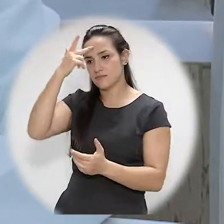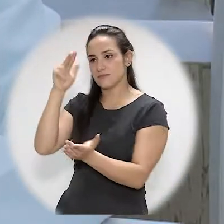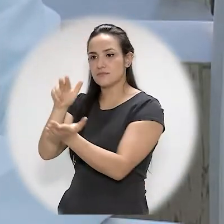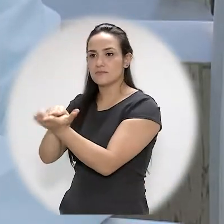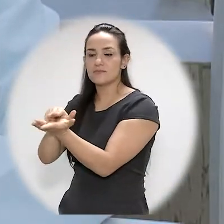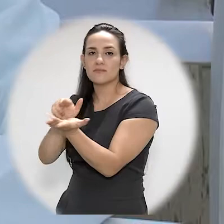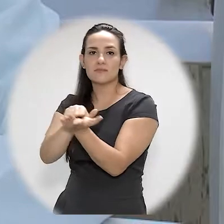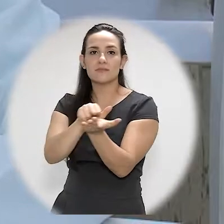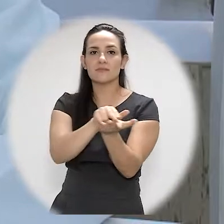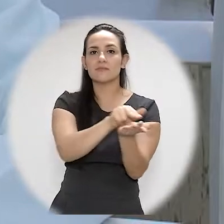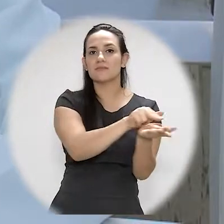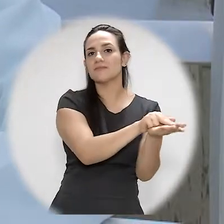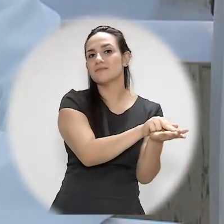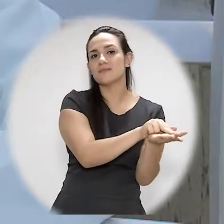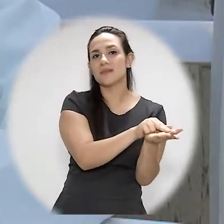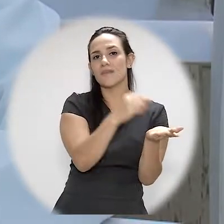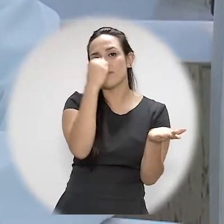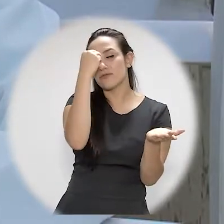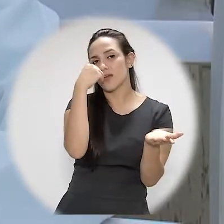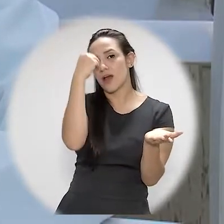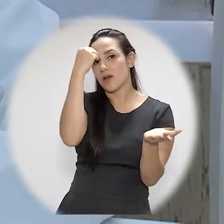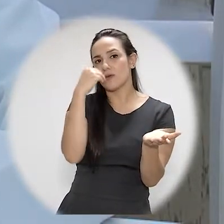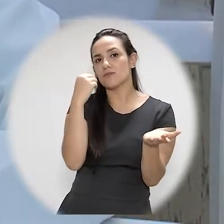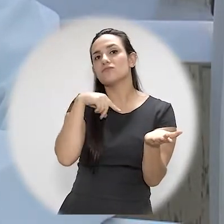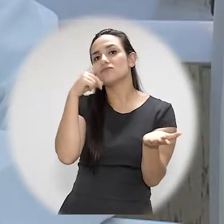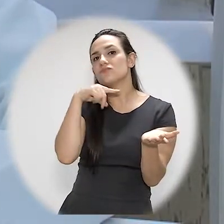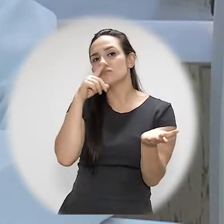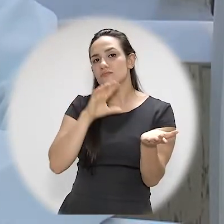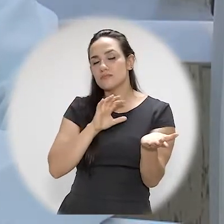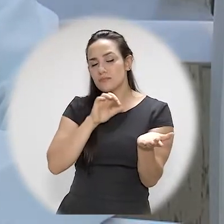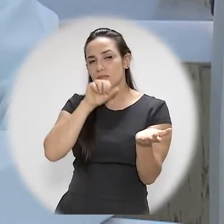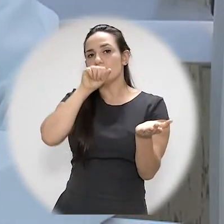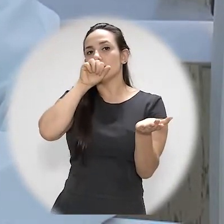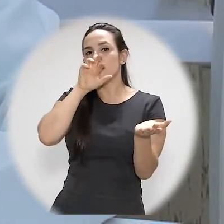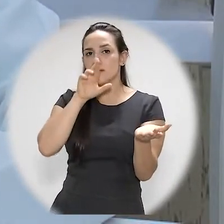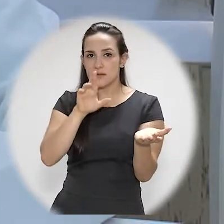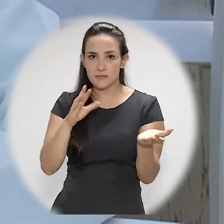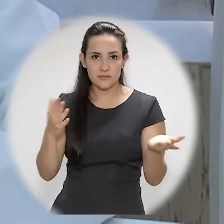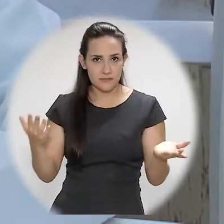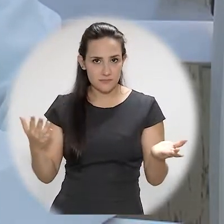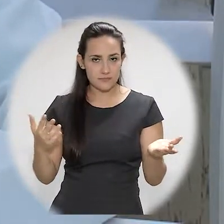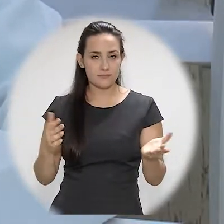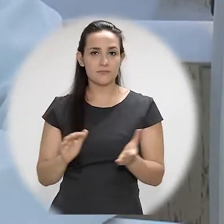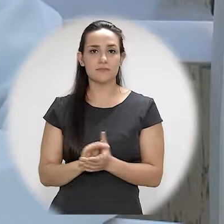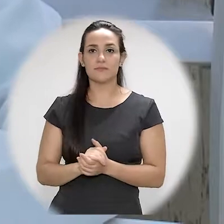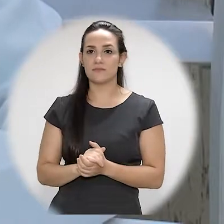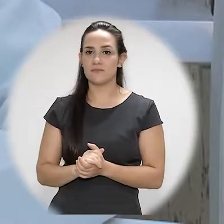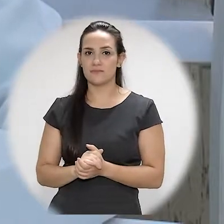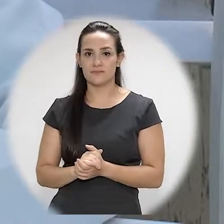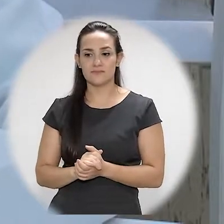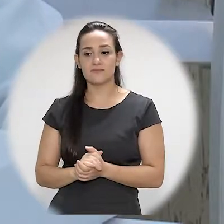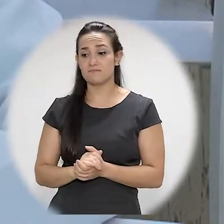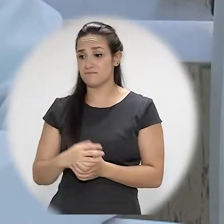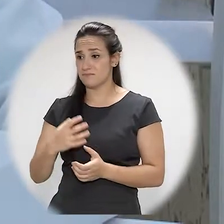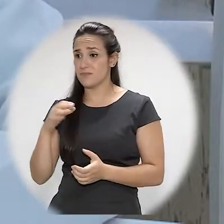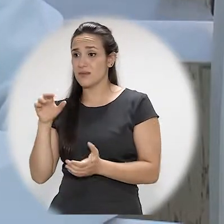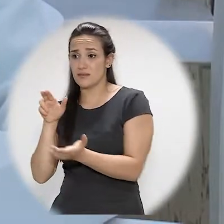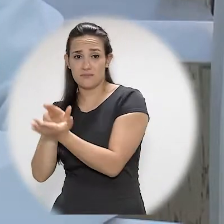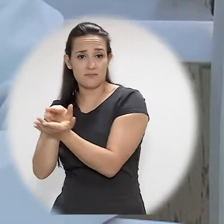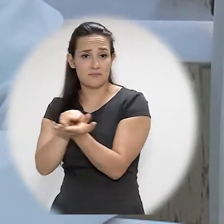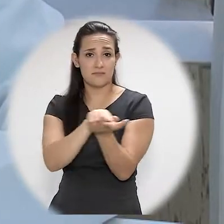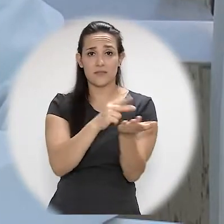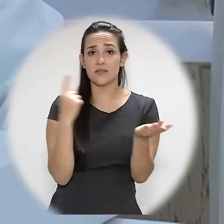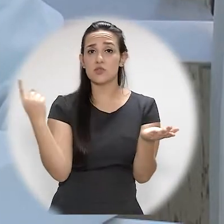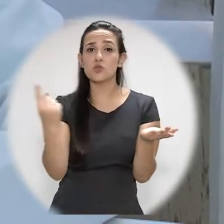estão naturalmente fragilizados por causa da situação que eles se encontram, pacientes que estão se sentindo solitários